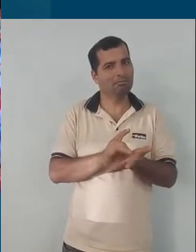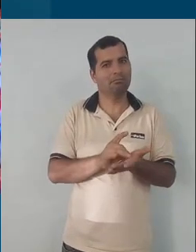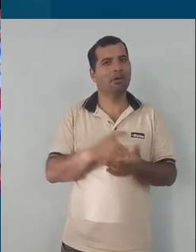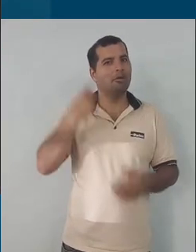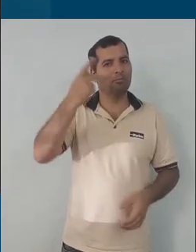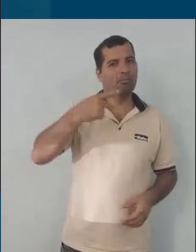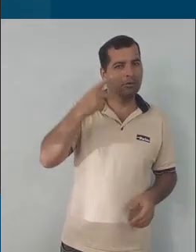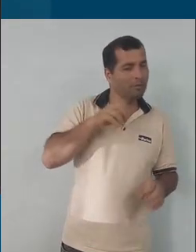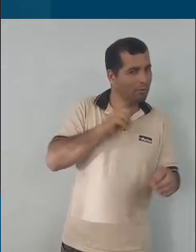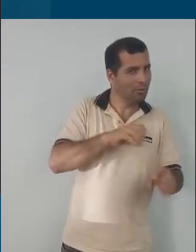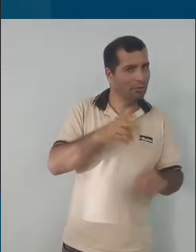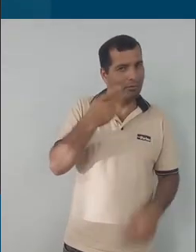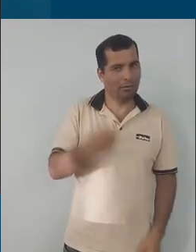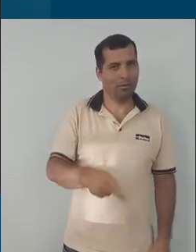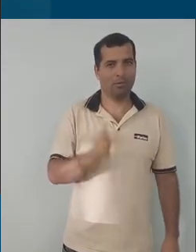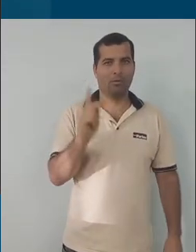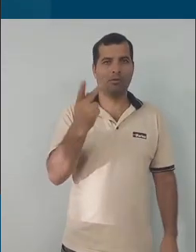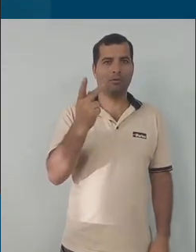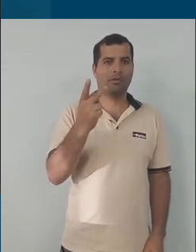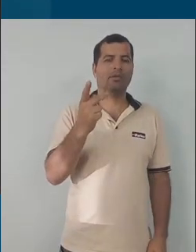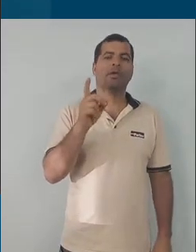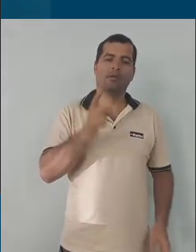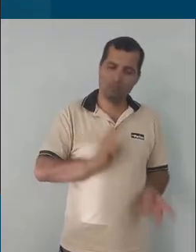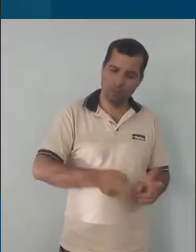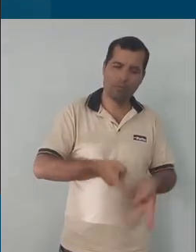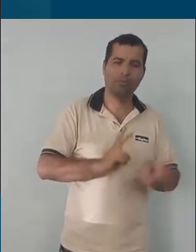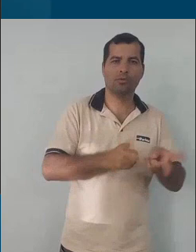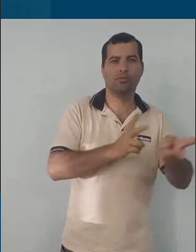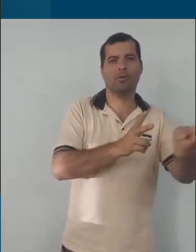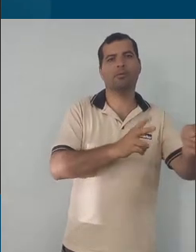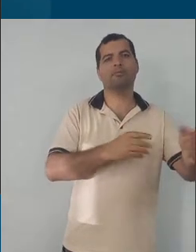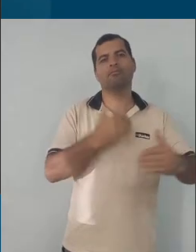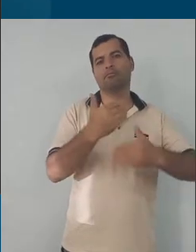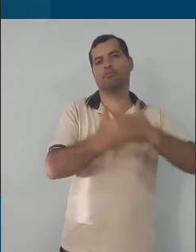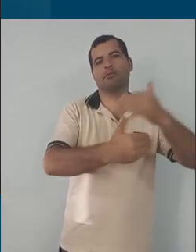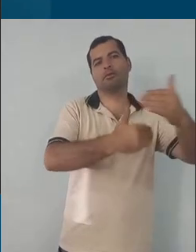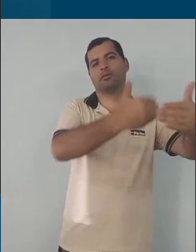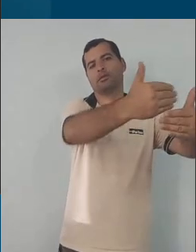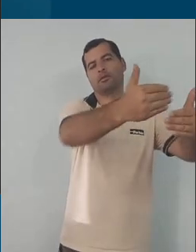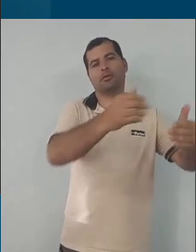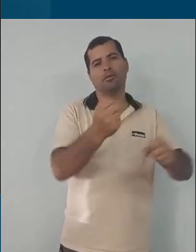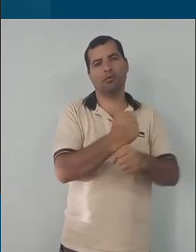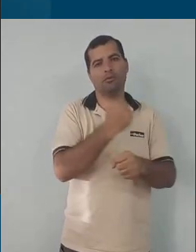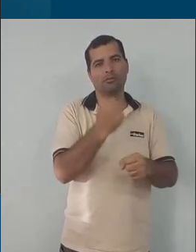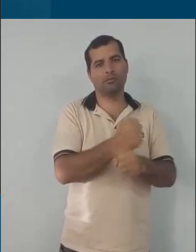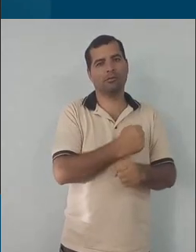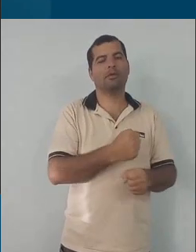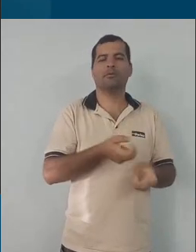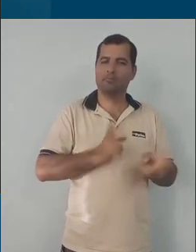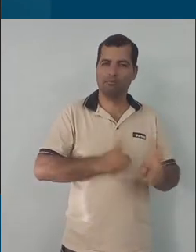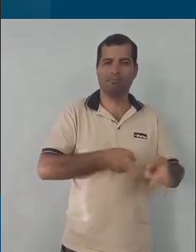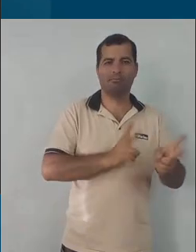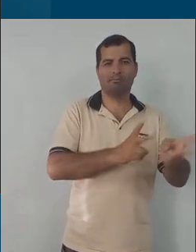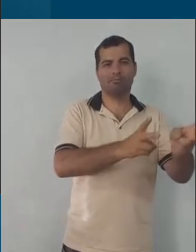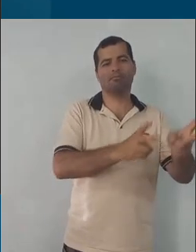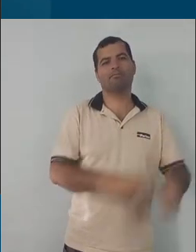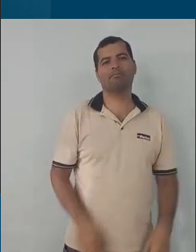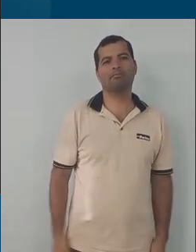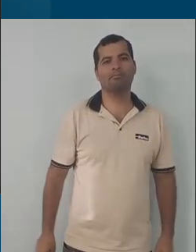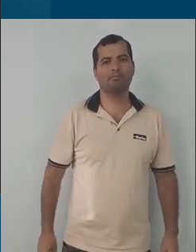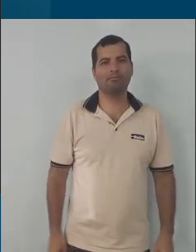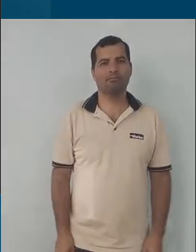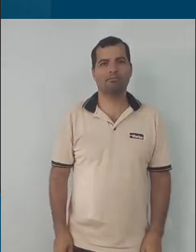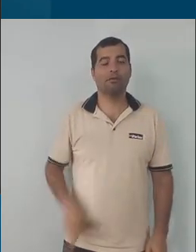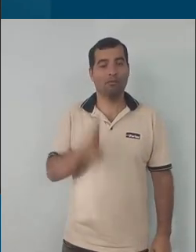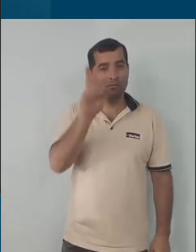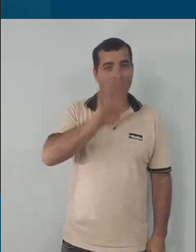do município de Hortolândia é dar continuidade a todo esse processo de construção permanente, né, da nossa visão, né,